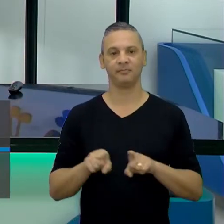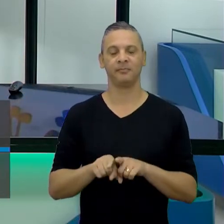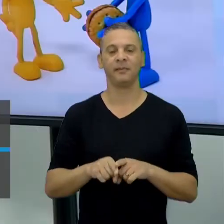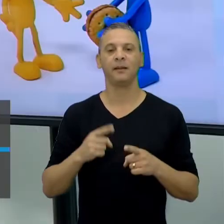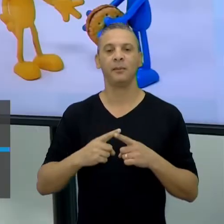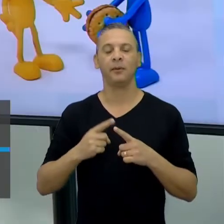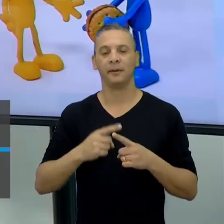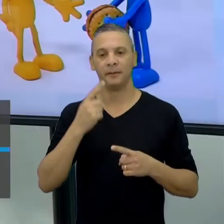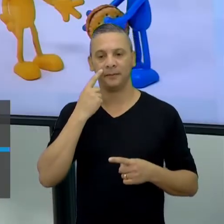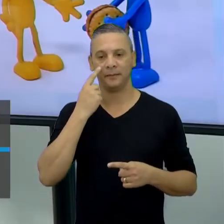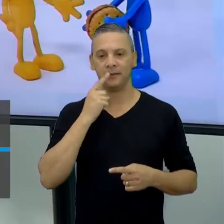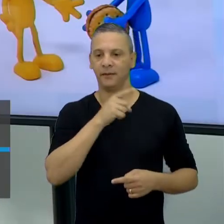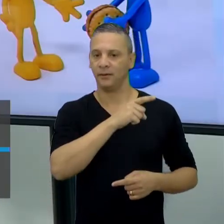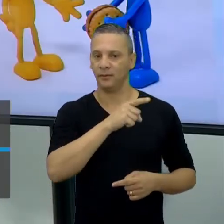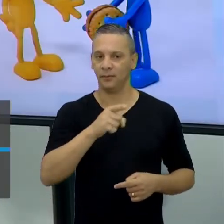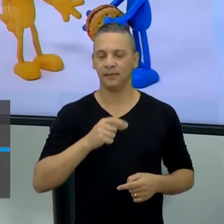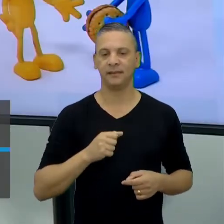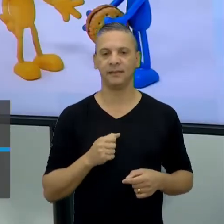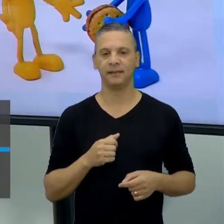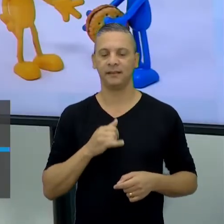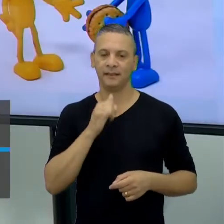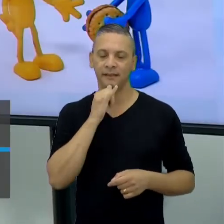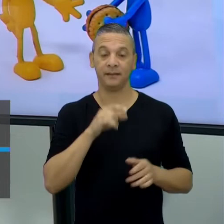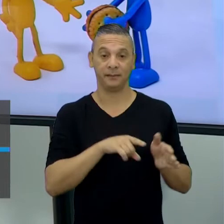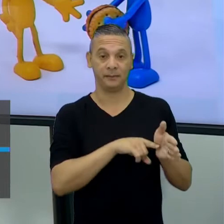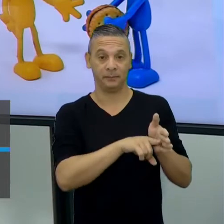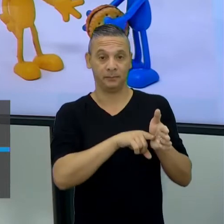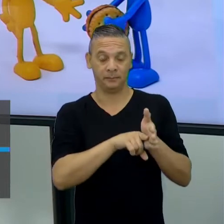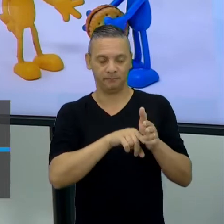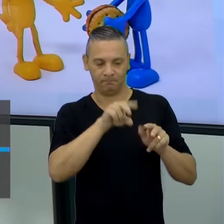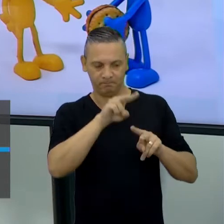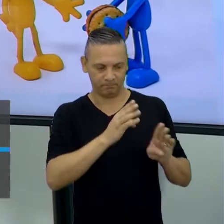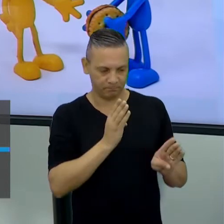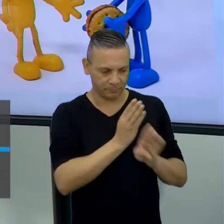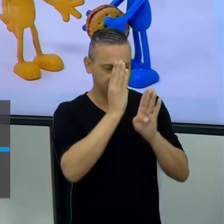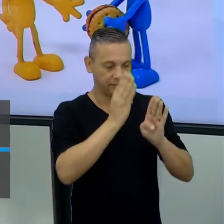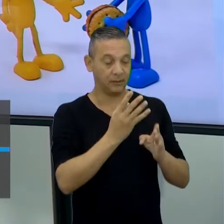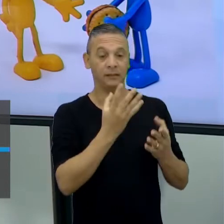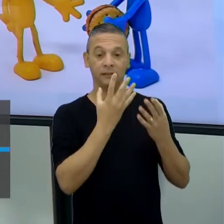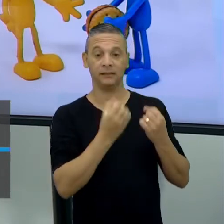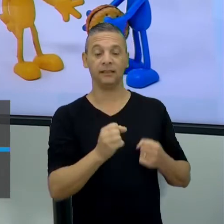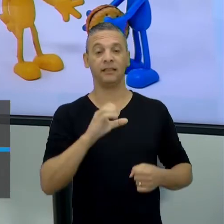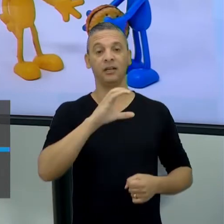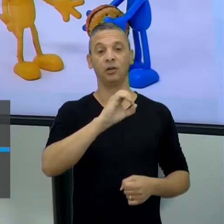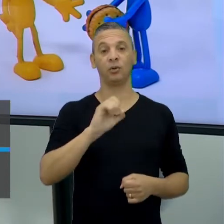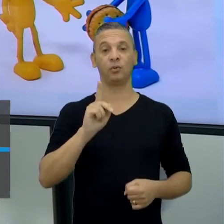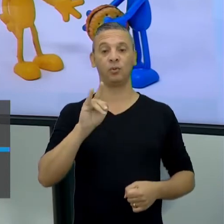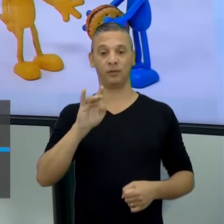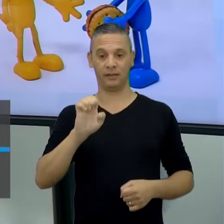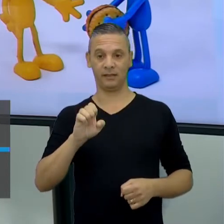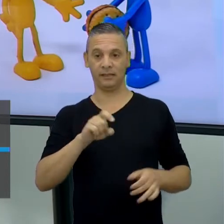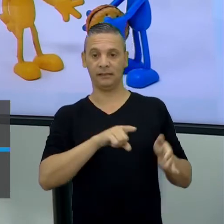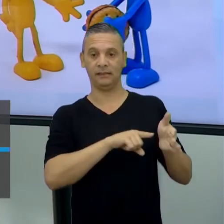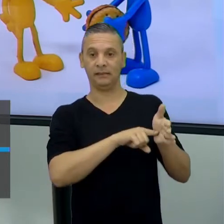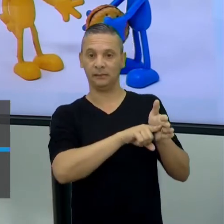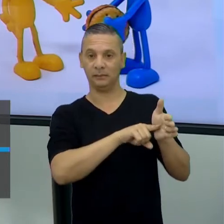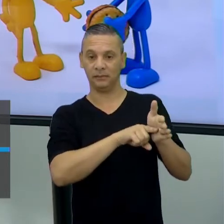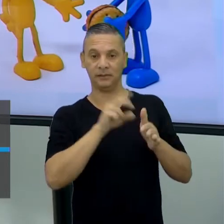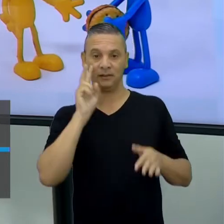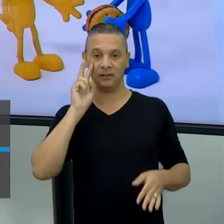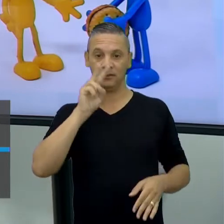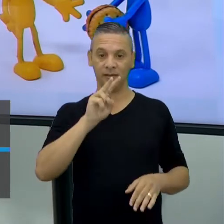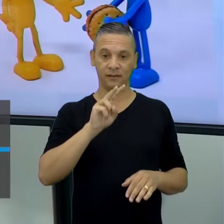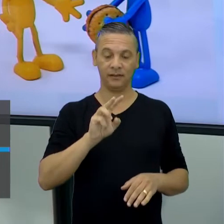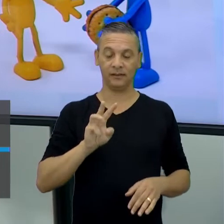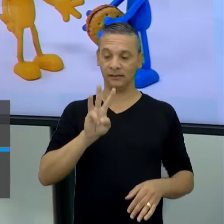vamos lá, você fez uma pesquisa, aí você aceitou o cookie. Aí vai fazer uma outra pesquisa, ele vai dar aquele mesmo site